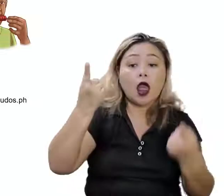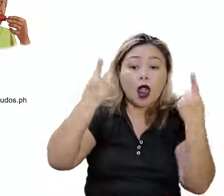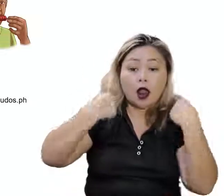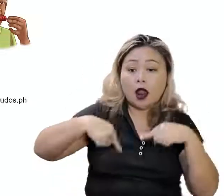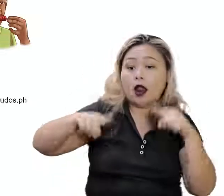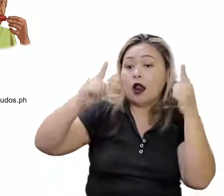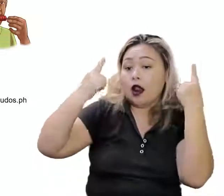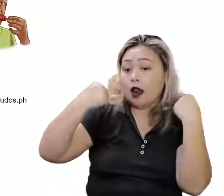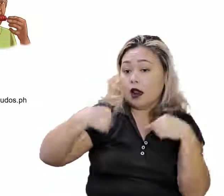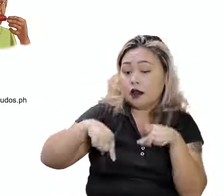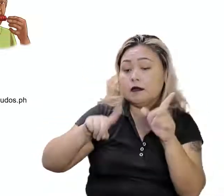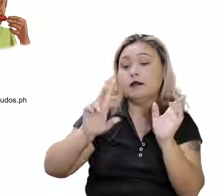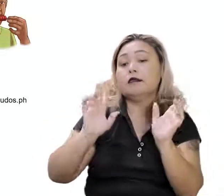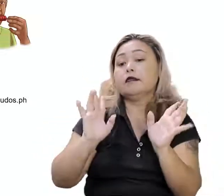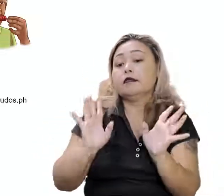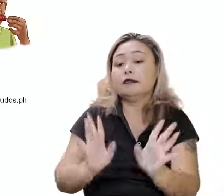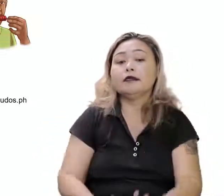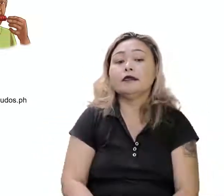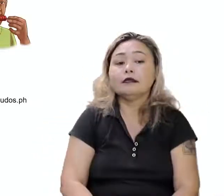Carneiro, né?